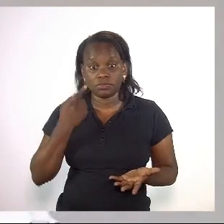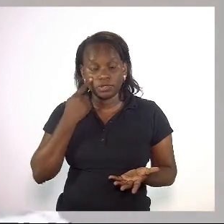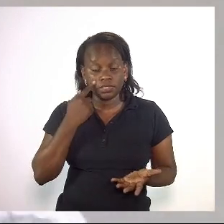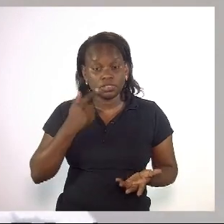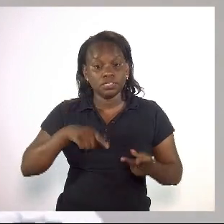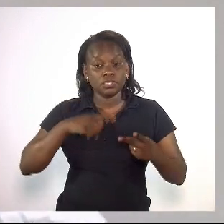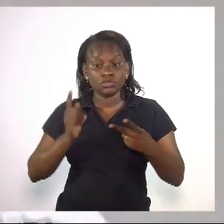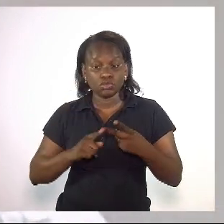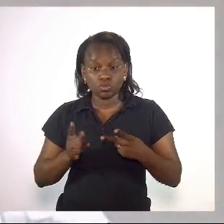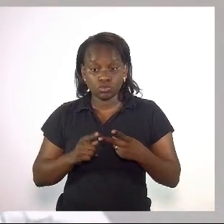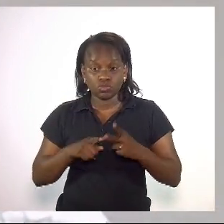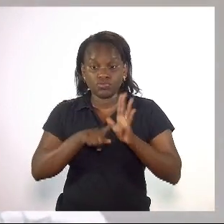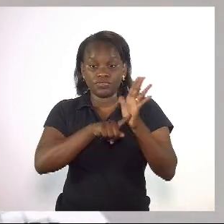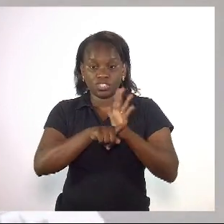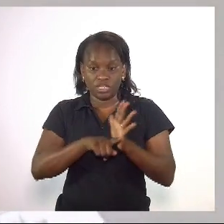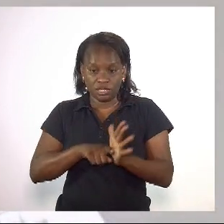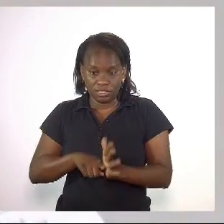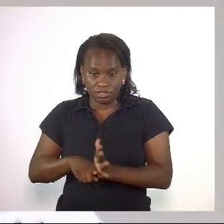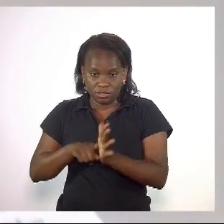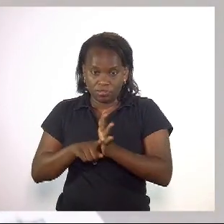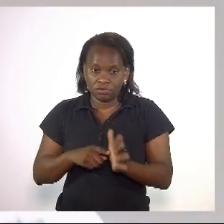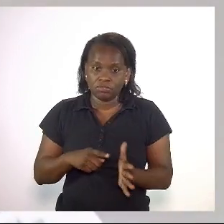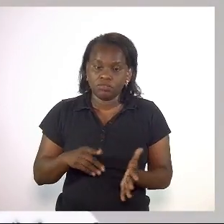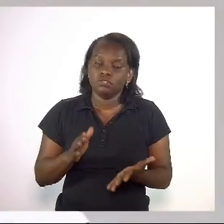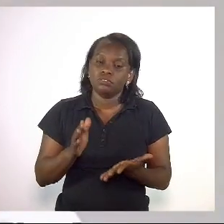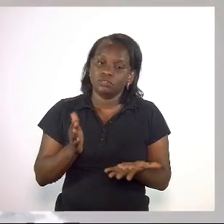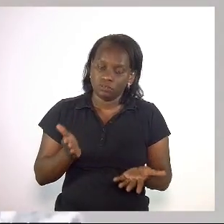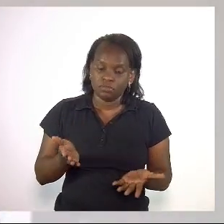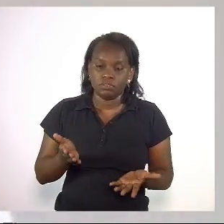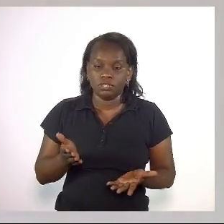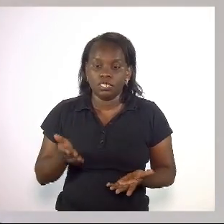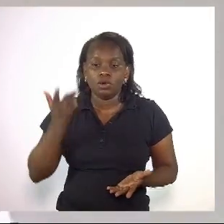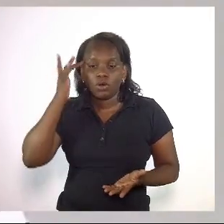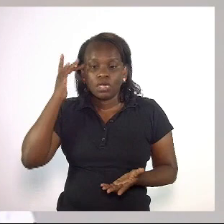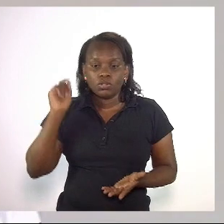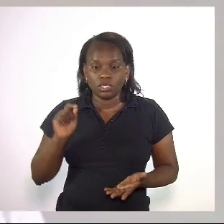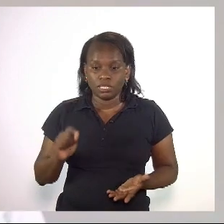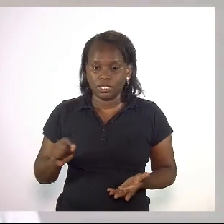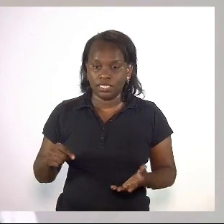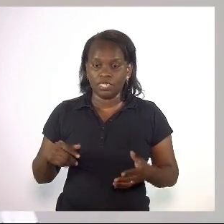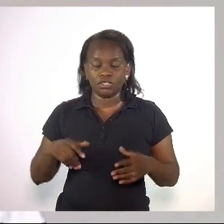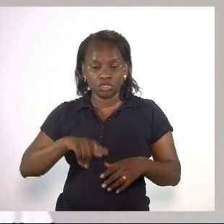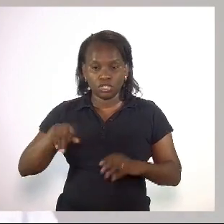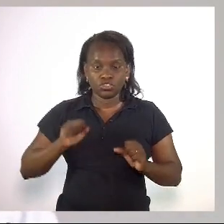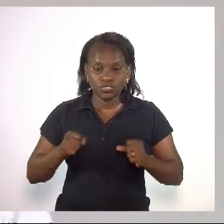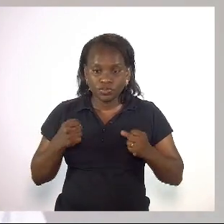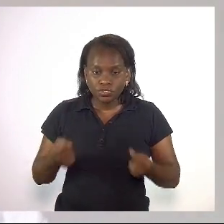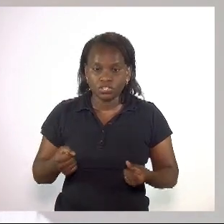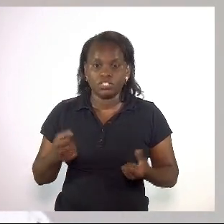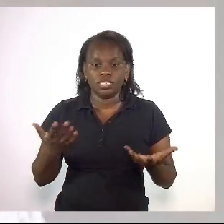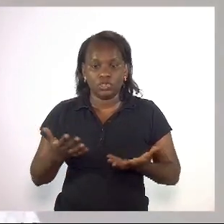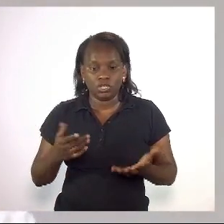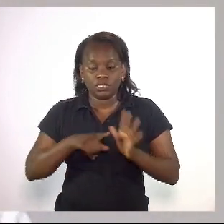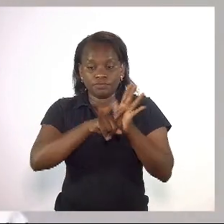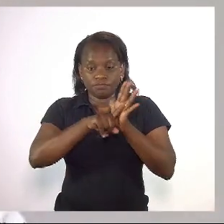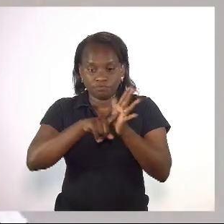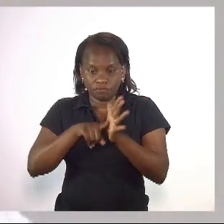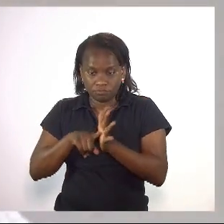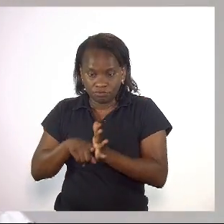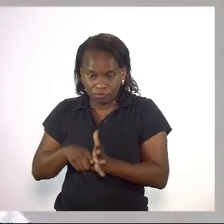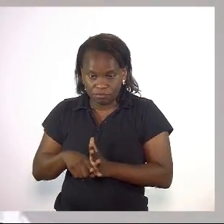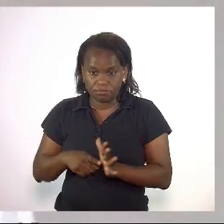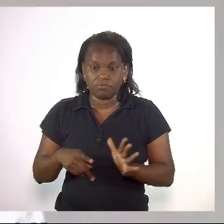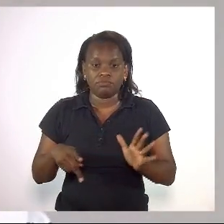um segundo momento de fiscalização, em alguma medida. Eu acho que nós estamos nos movendo num momento de fiscalização da